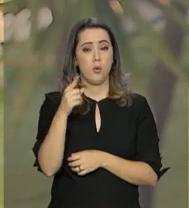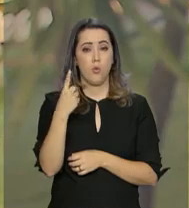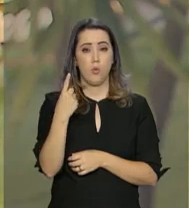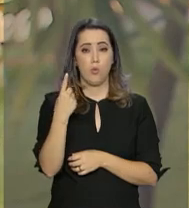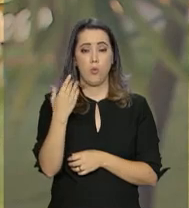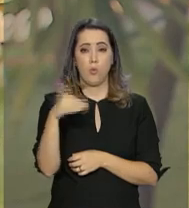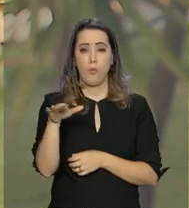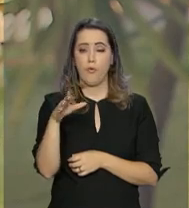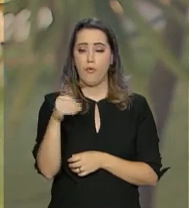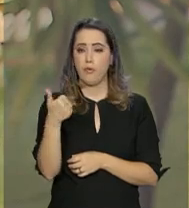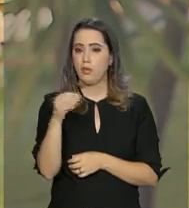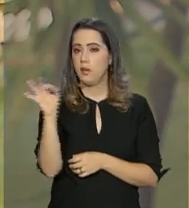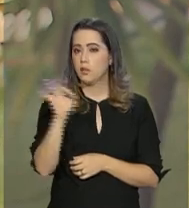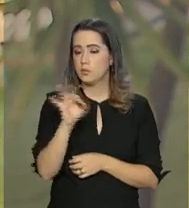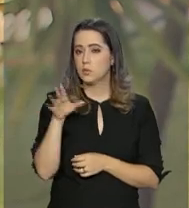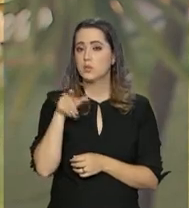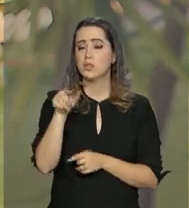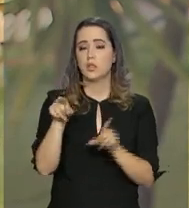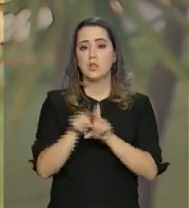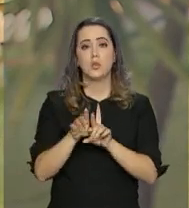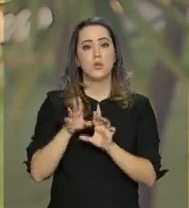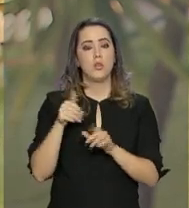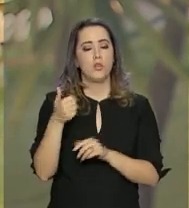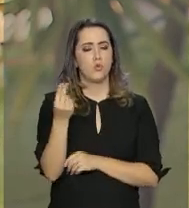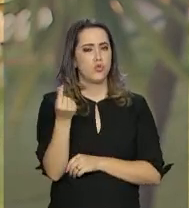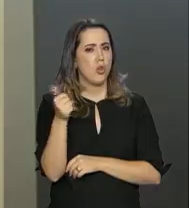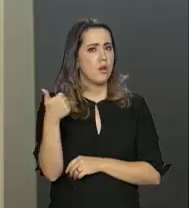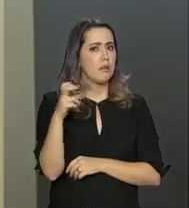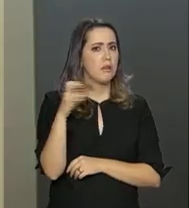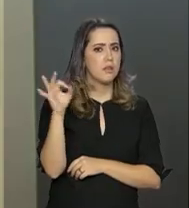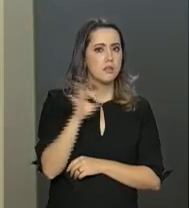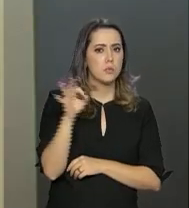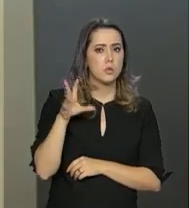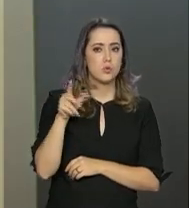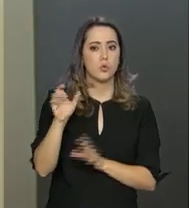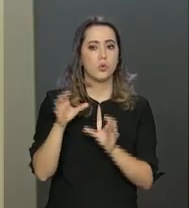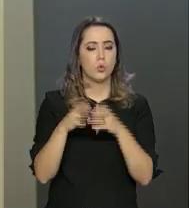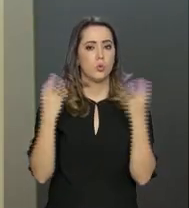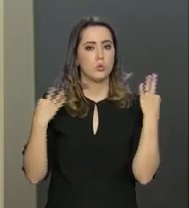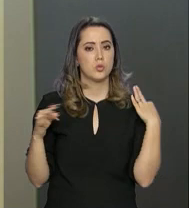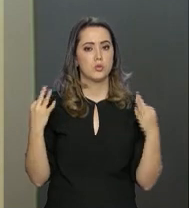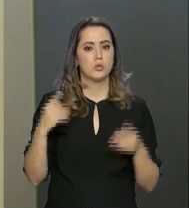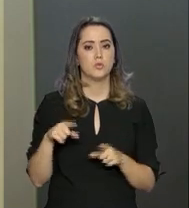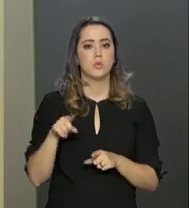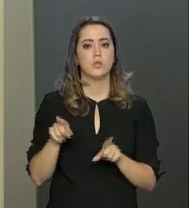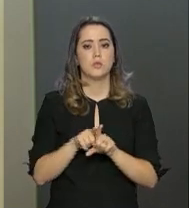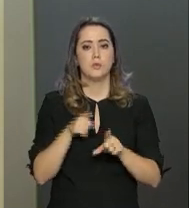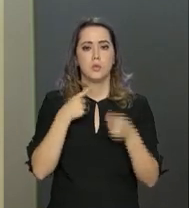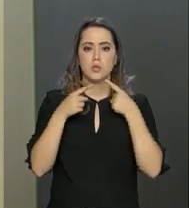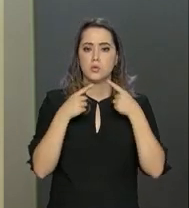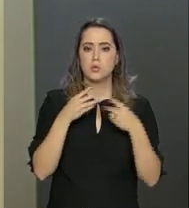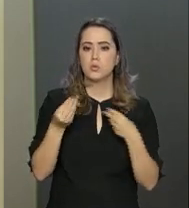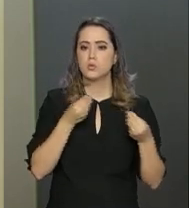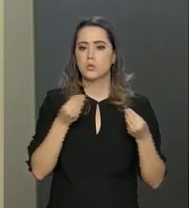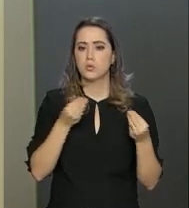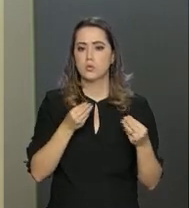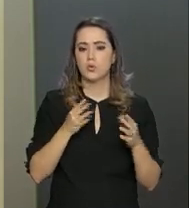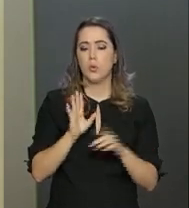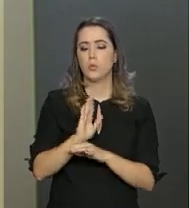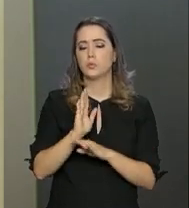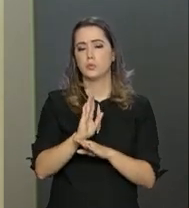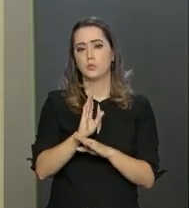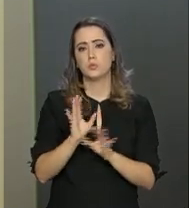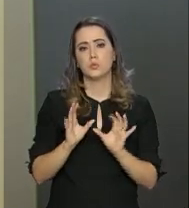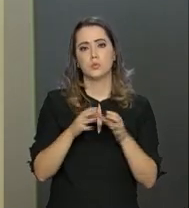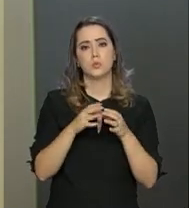por 15% de toda a movimentação financeira do setor. Aqui nós também discutimos outras questões, que são as formulações da contribuição